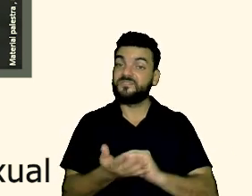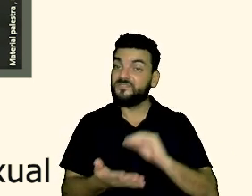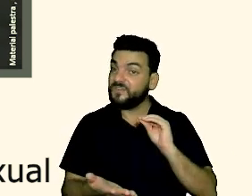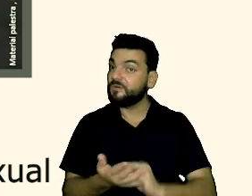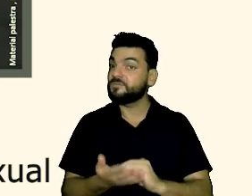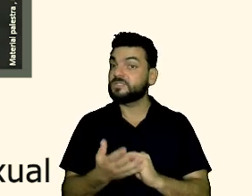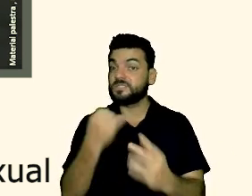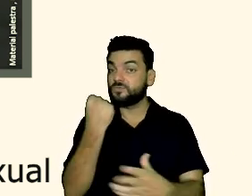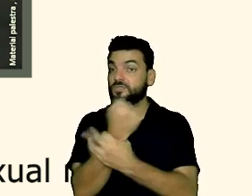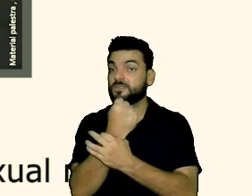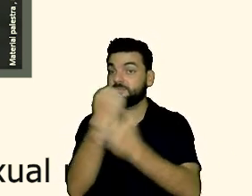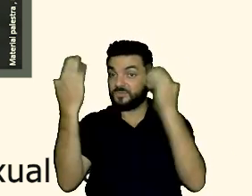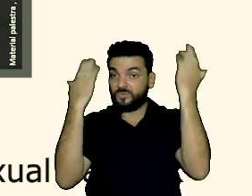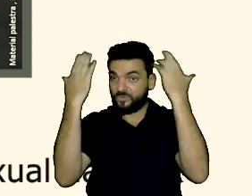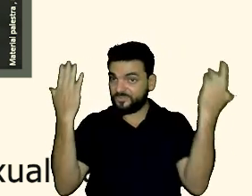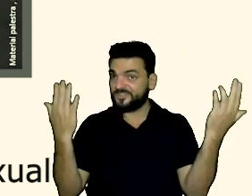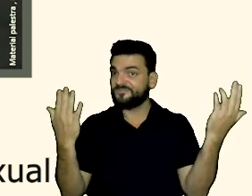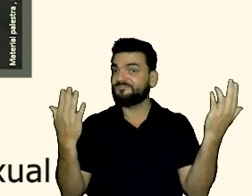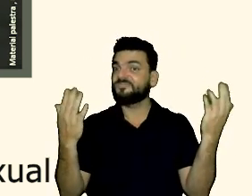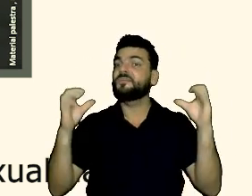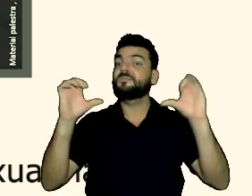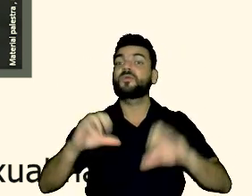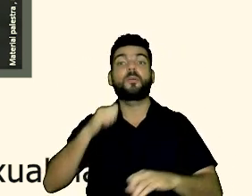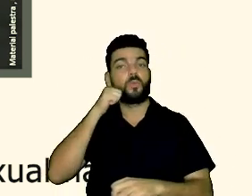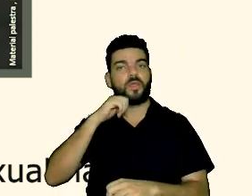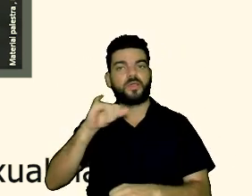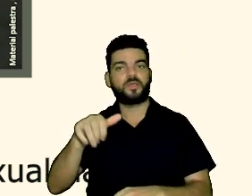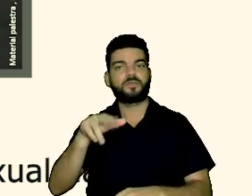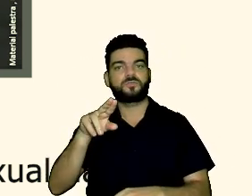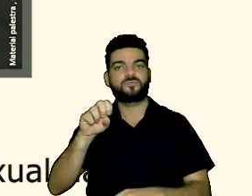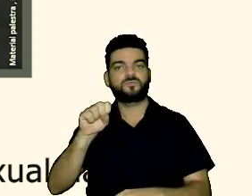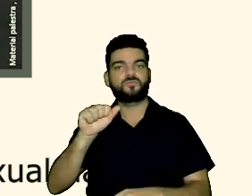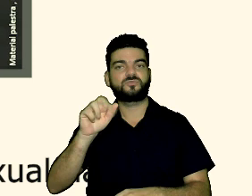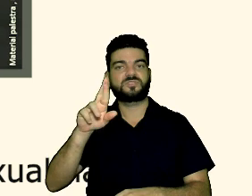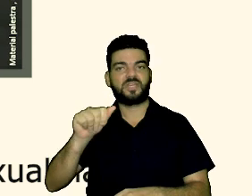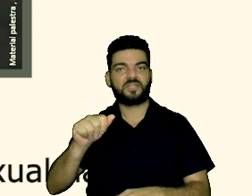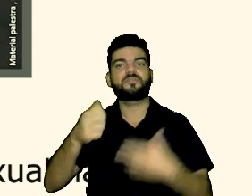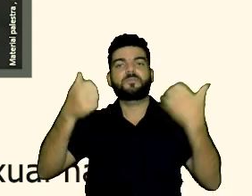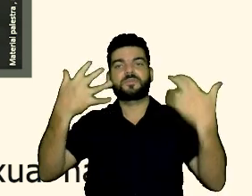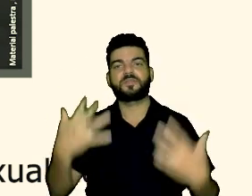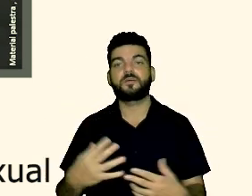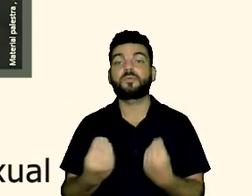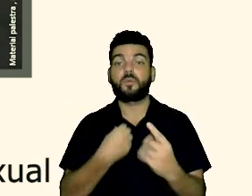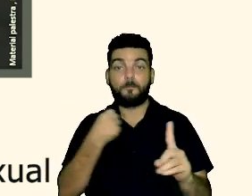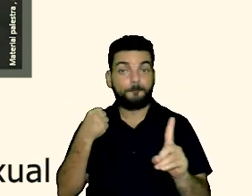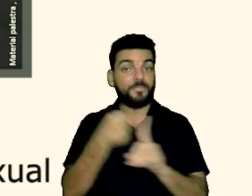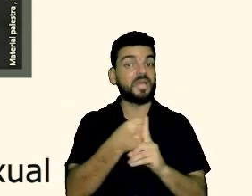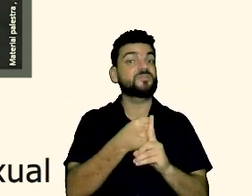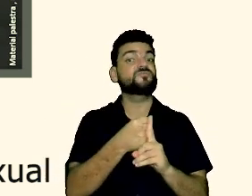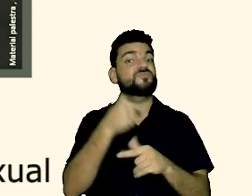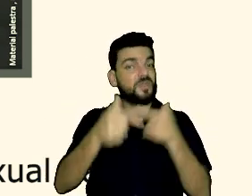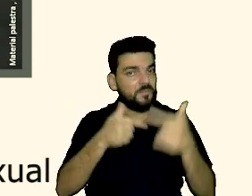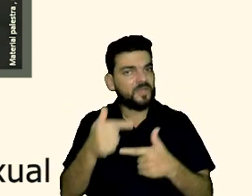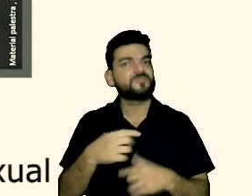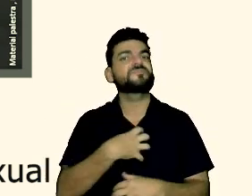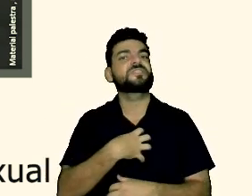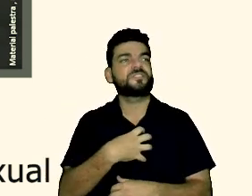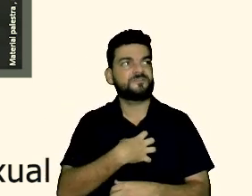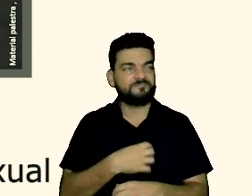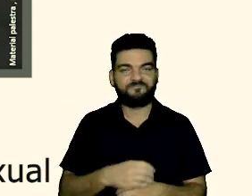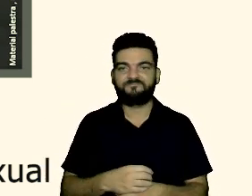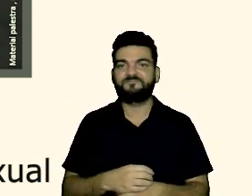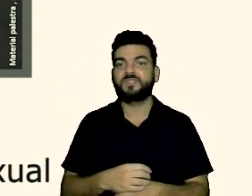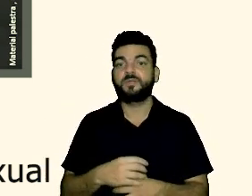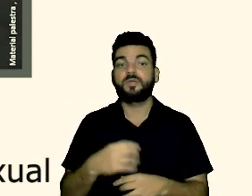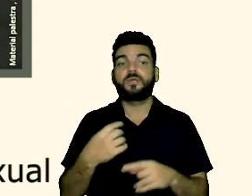né? Porque é esse impacto no mundo interno das pessoas quando do trabalho transcende para a vida pessoal, o que é